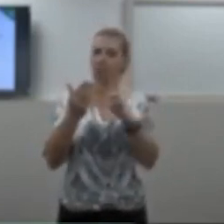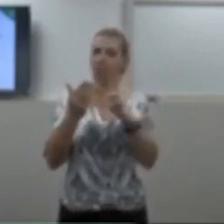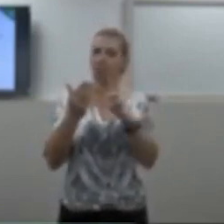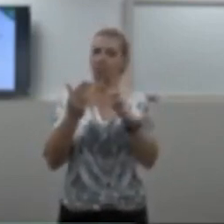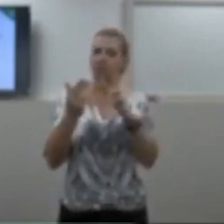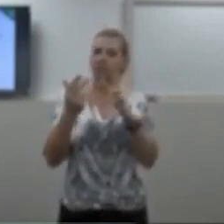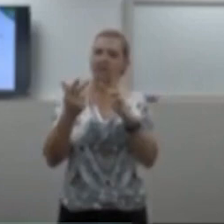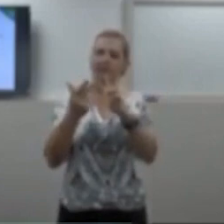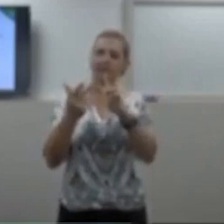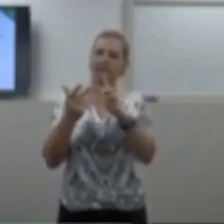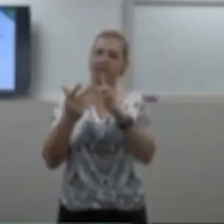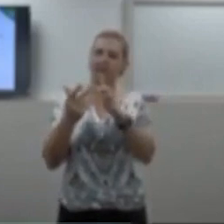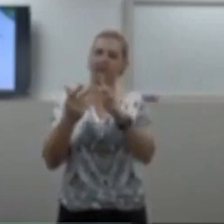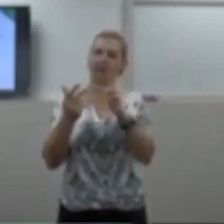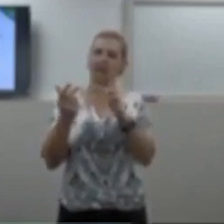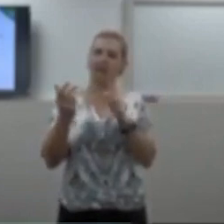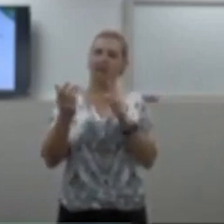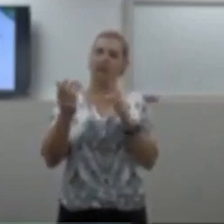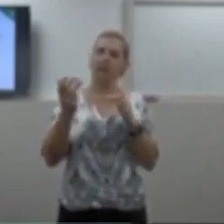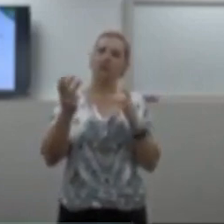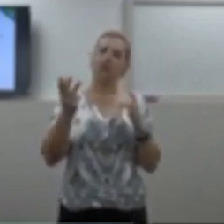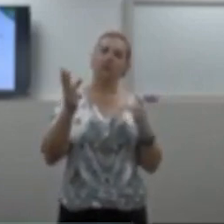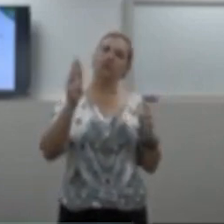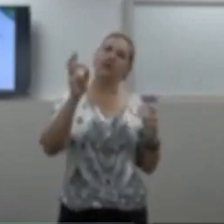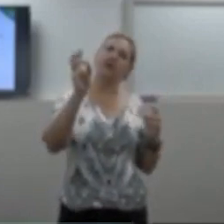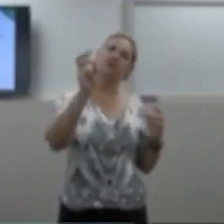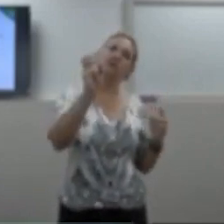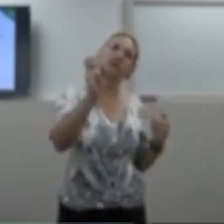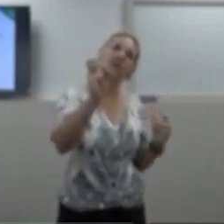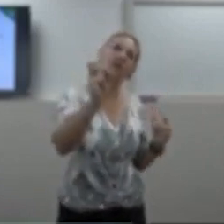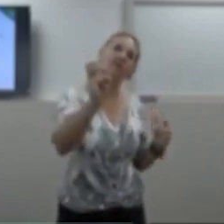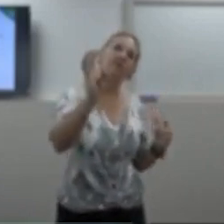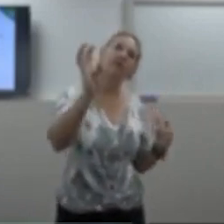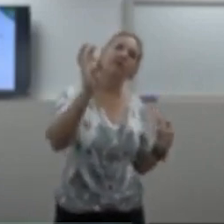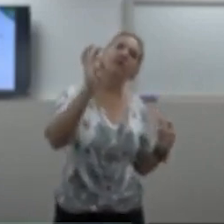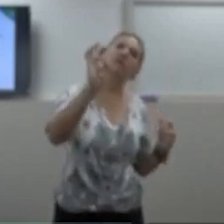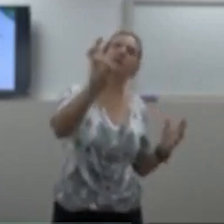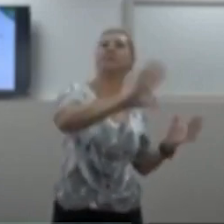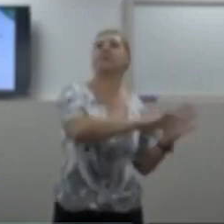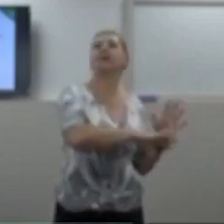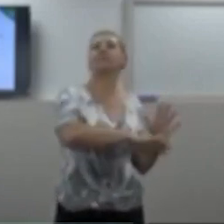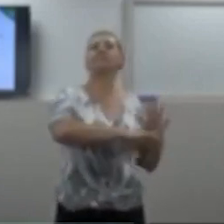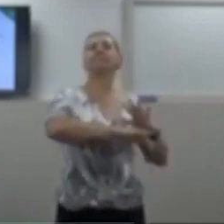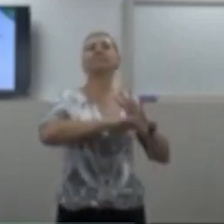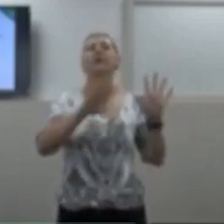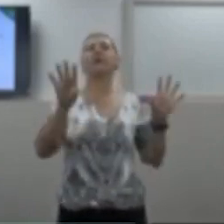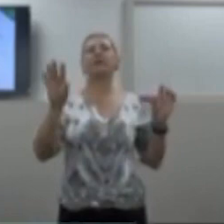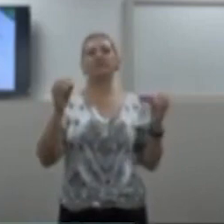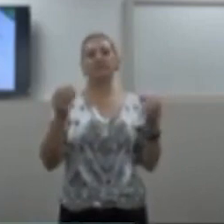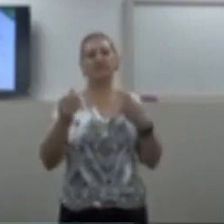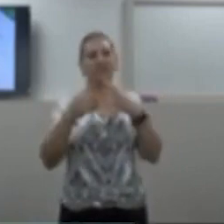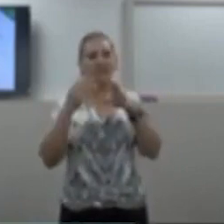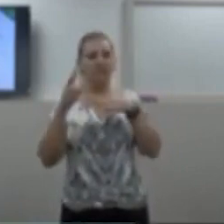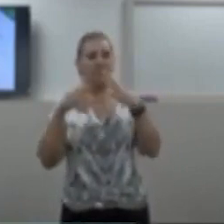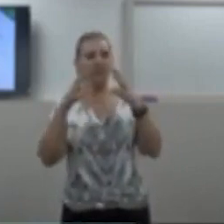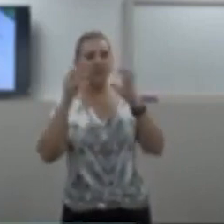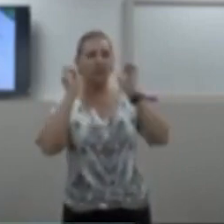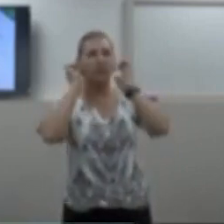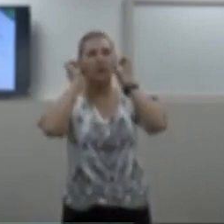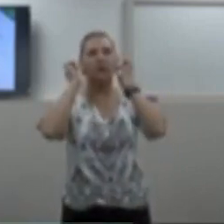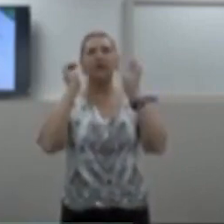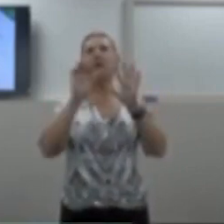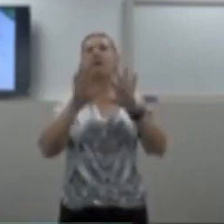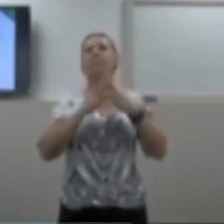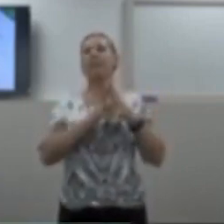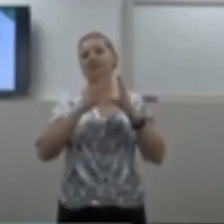pão, café, leite, nono, e aqui o sabonete e aqui o creme dental. Pronto, não sei se eu me